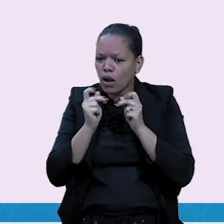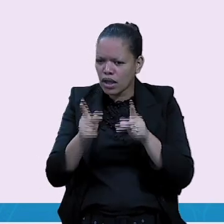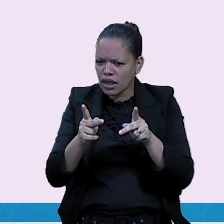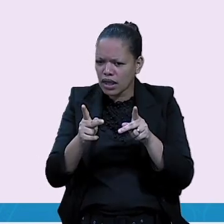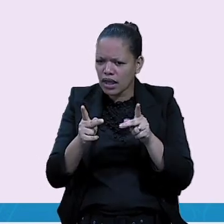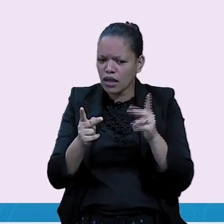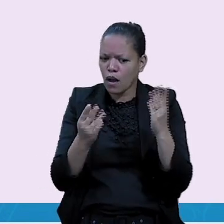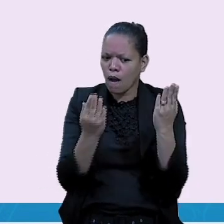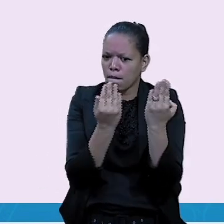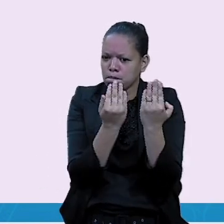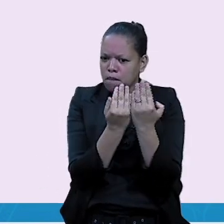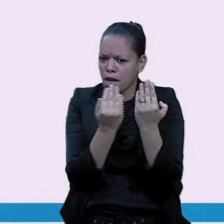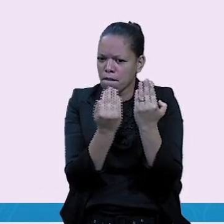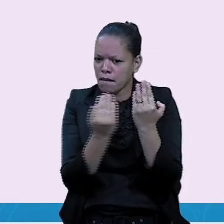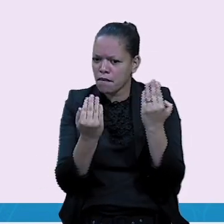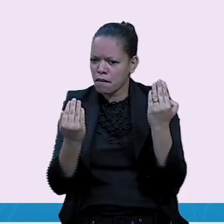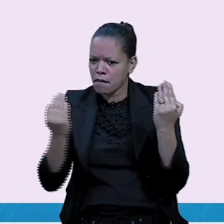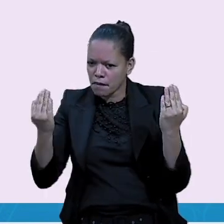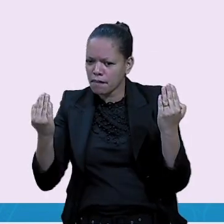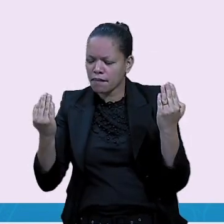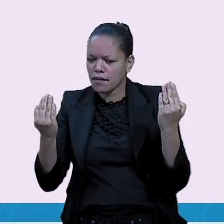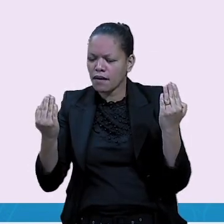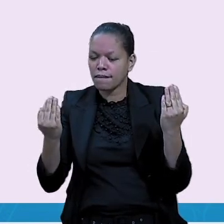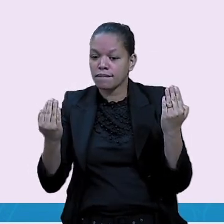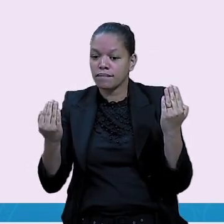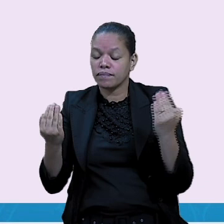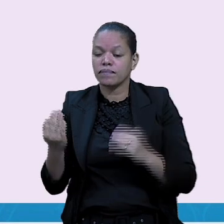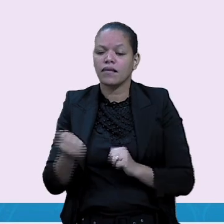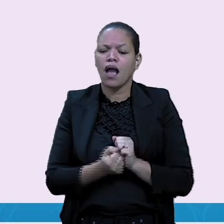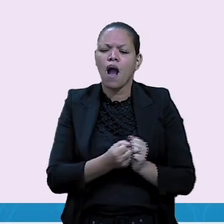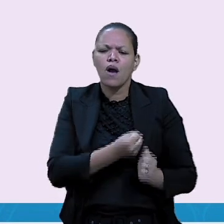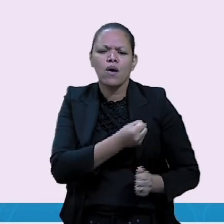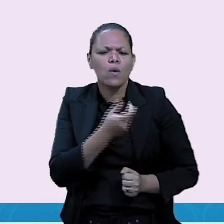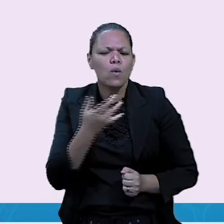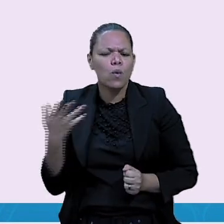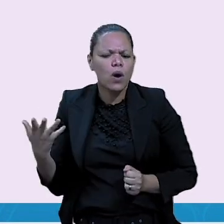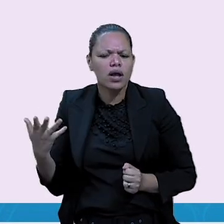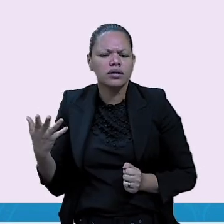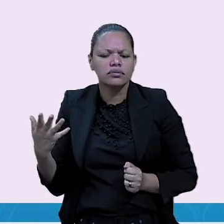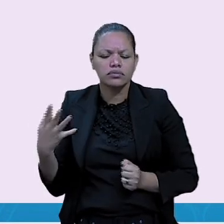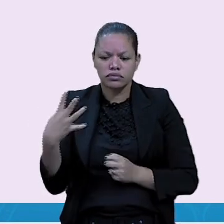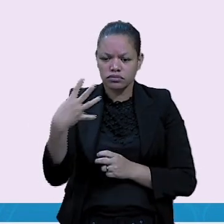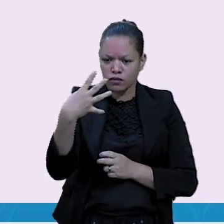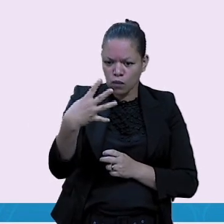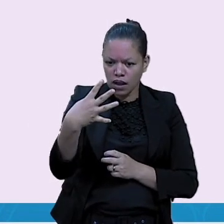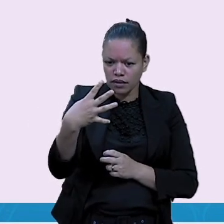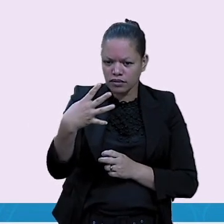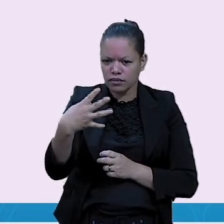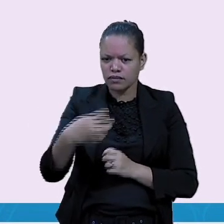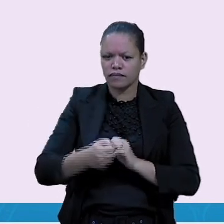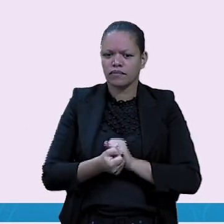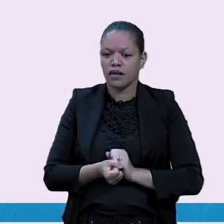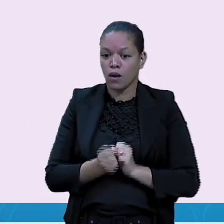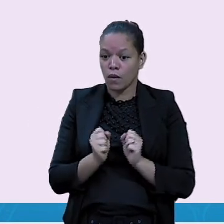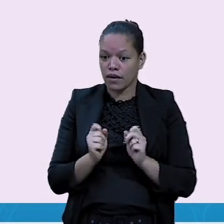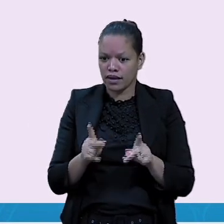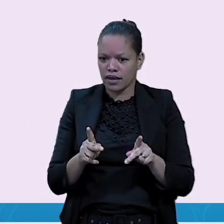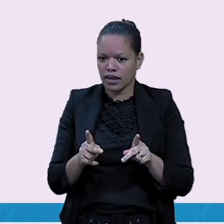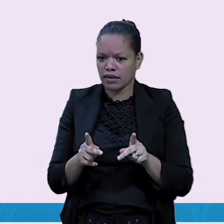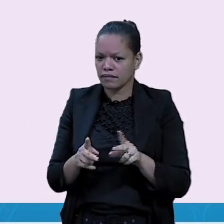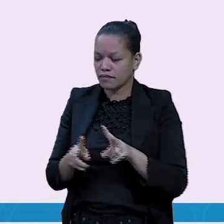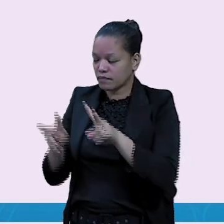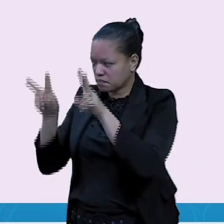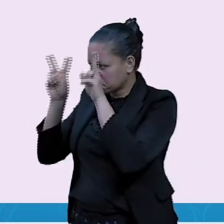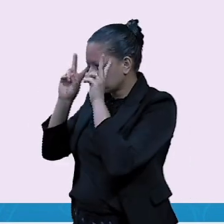4 canetas, quantos centímetros teríamos elas, né? Vamos voltar aqui na página aqui para a professora aproveitar,